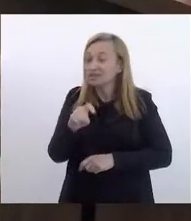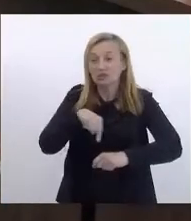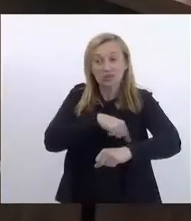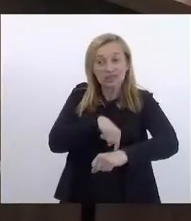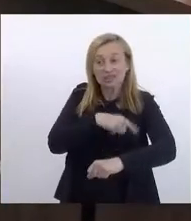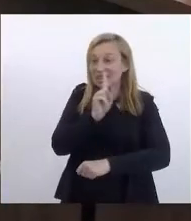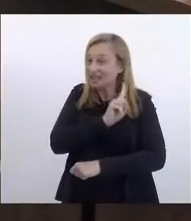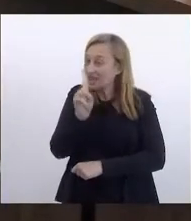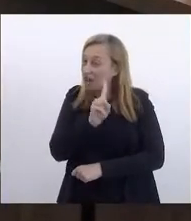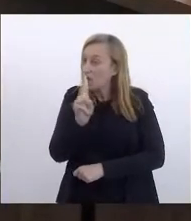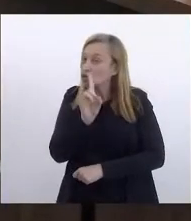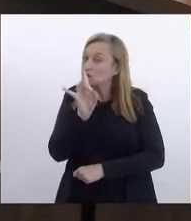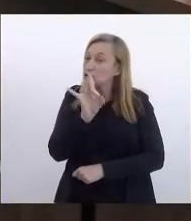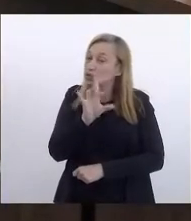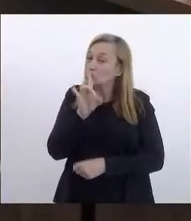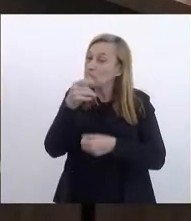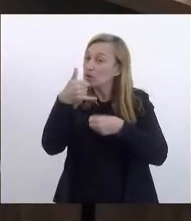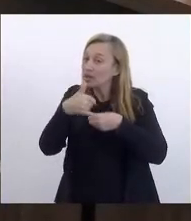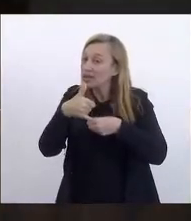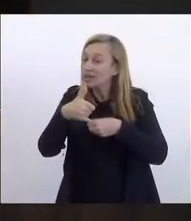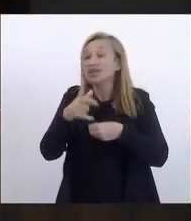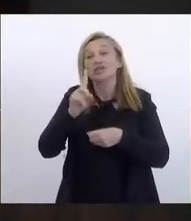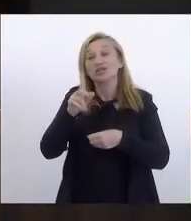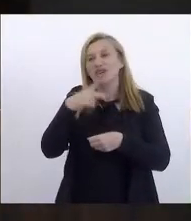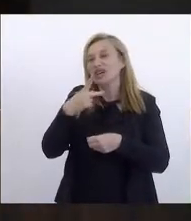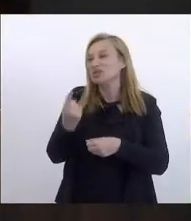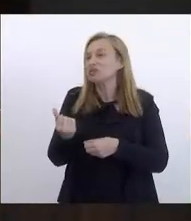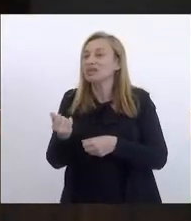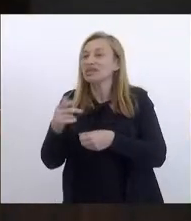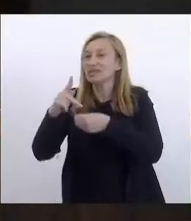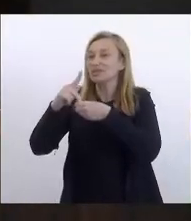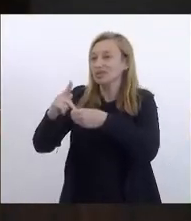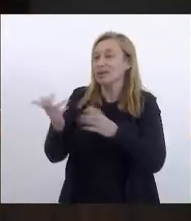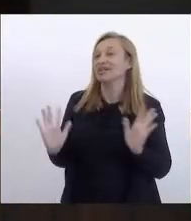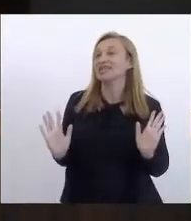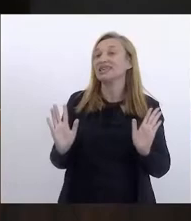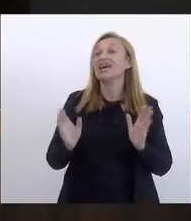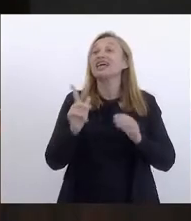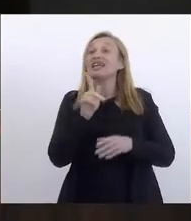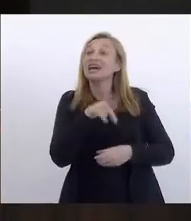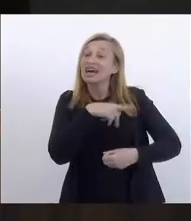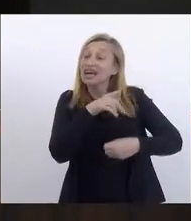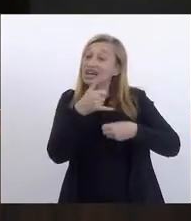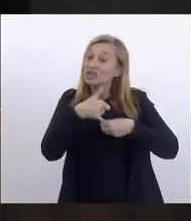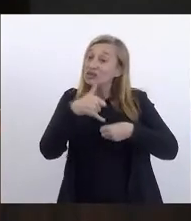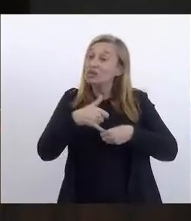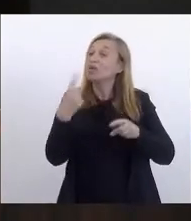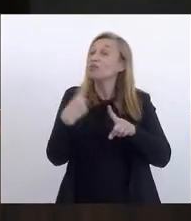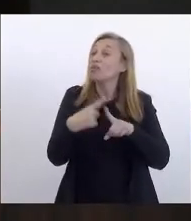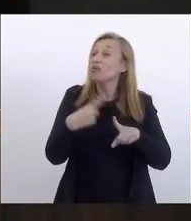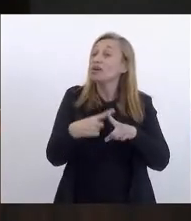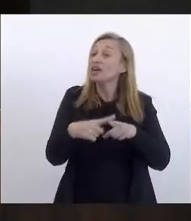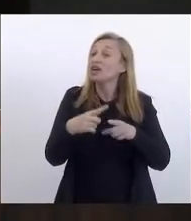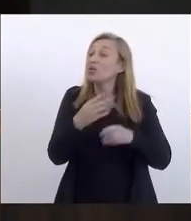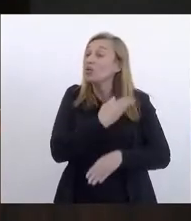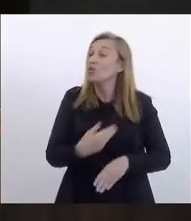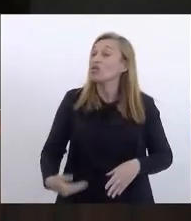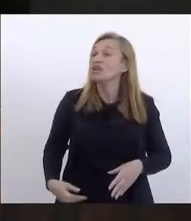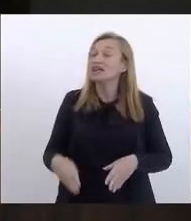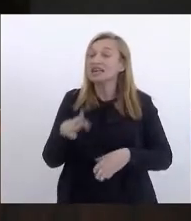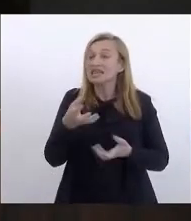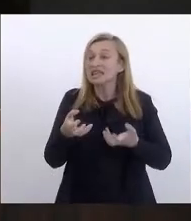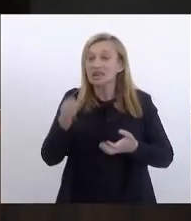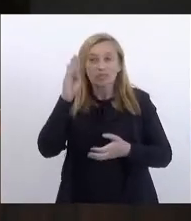não, não estou dizendo dos preços da Petrobras era da gasolina porque a vertente do governo era a prioridade